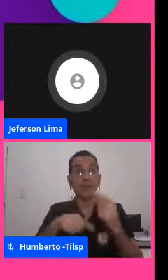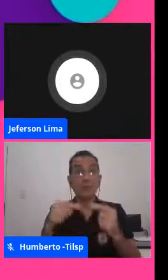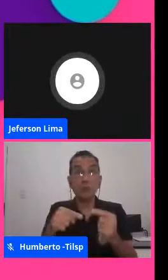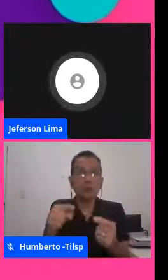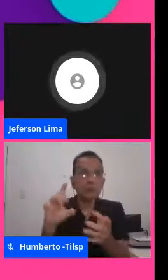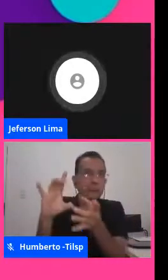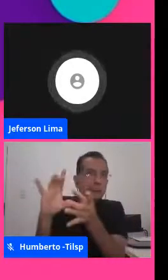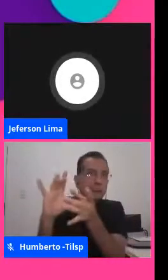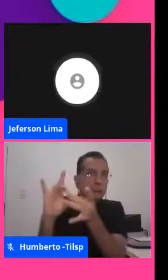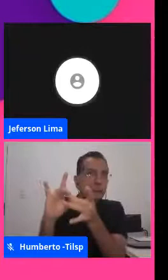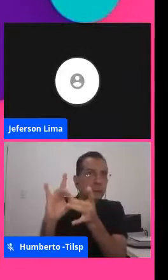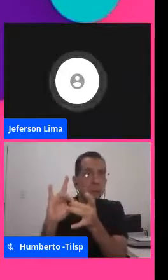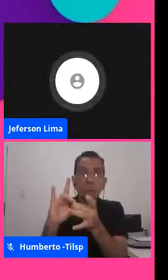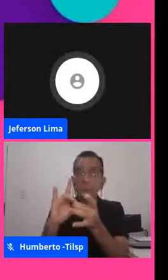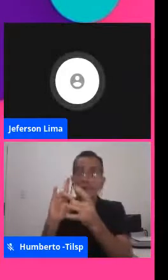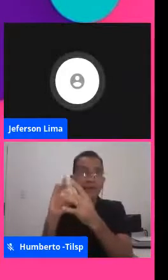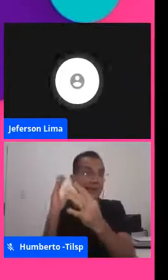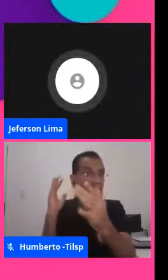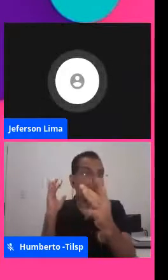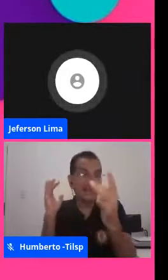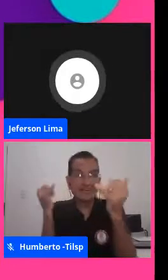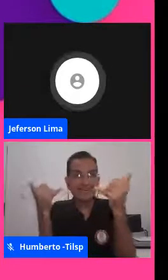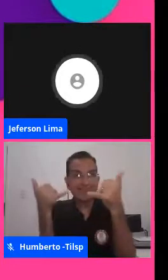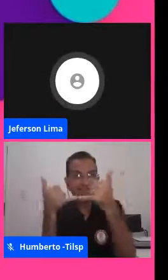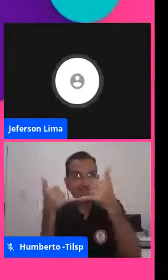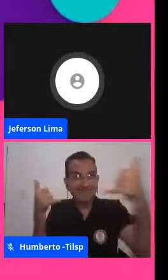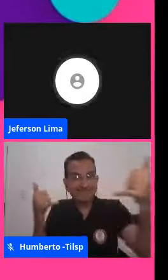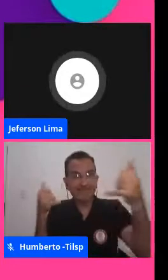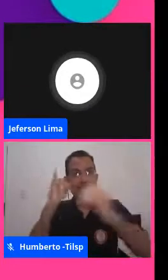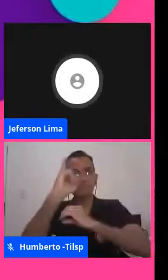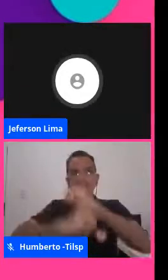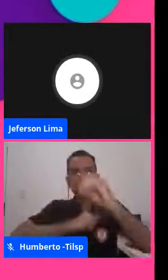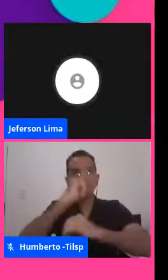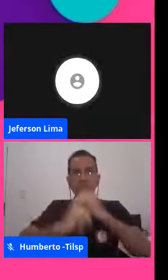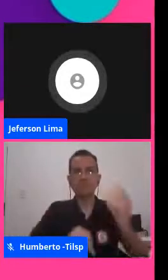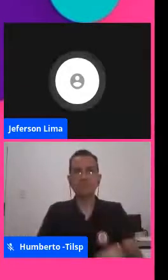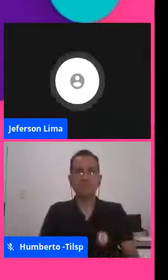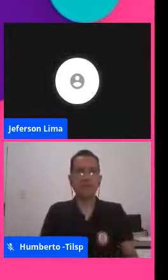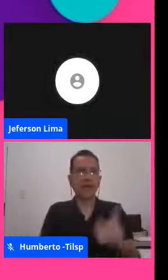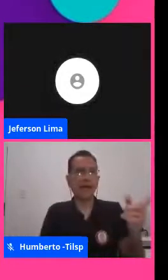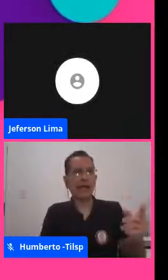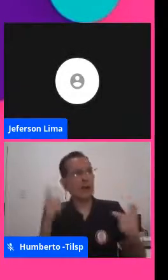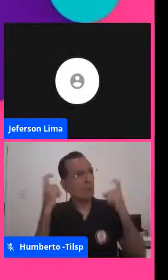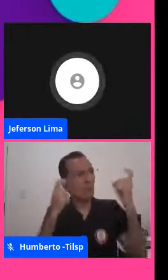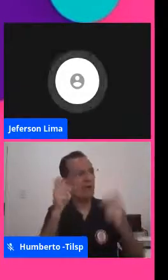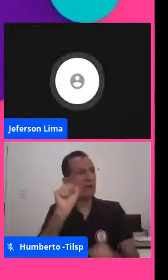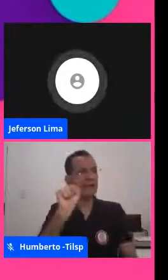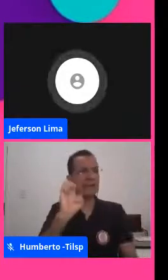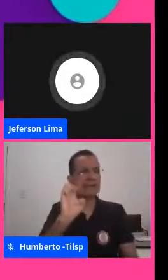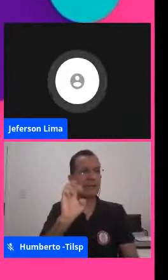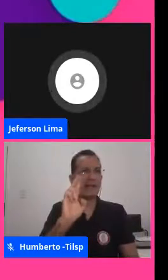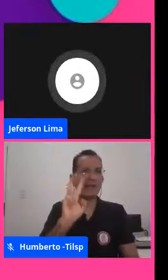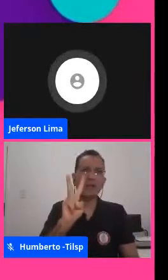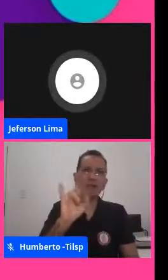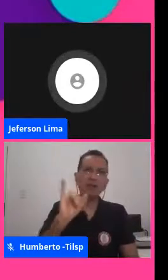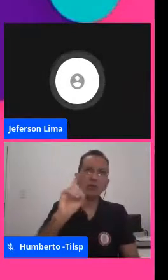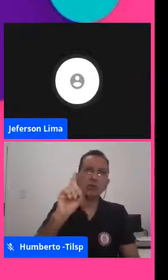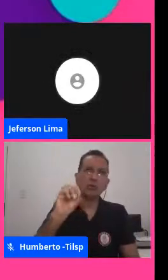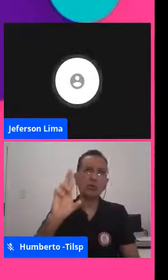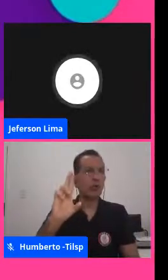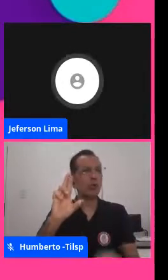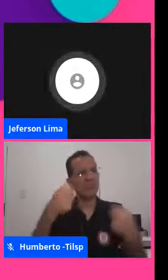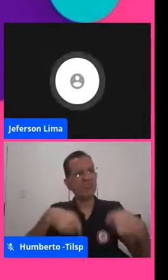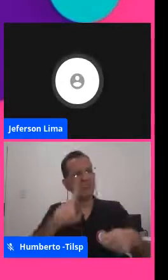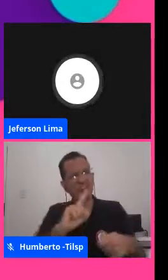aqui direto com a internet, sem ter que se preocupar necessariamente com servidores, né? Ou melhor dizendo, a preocupação com o servidor vai